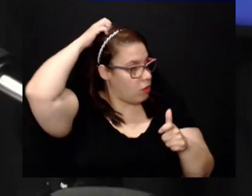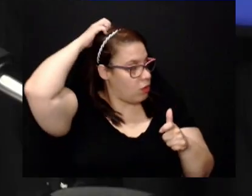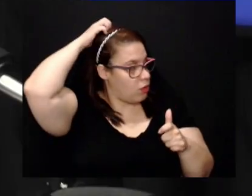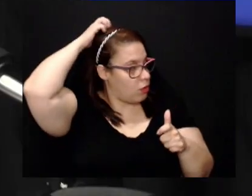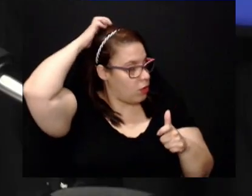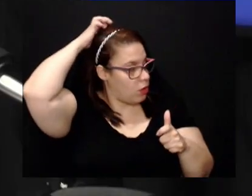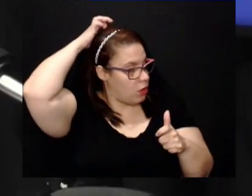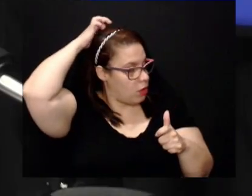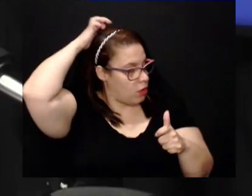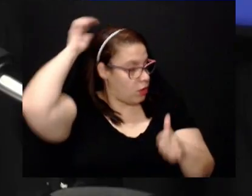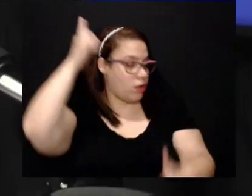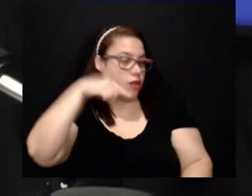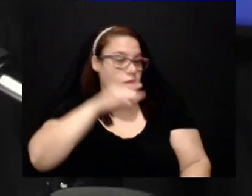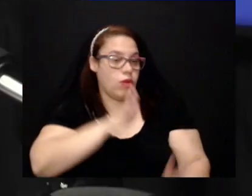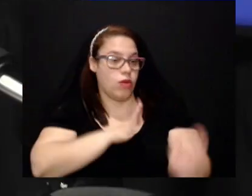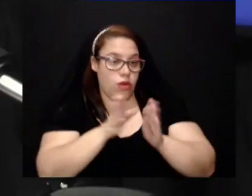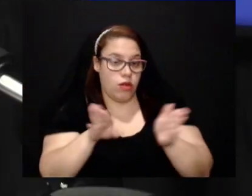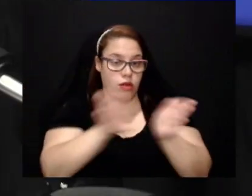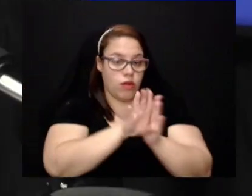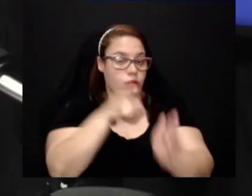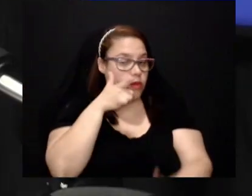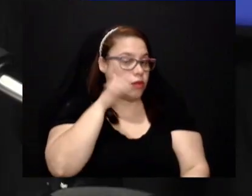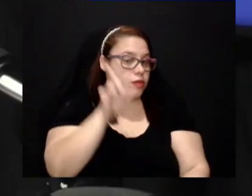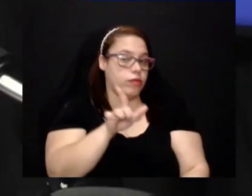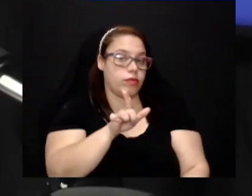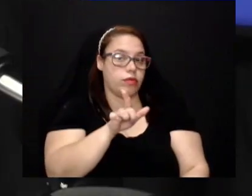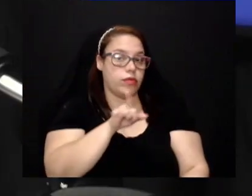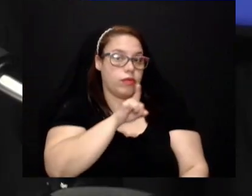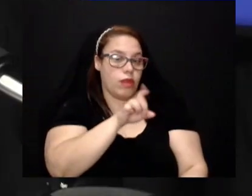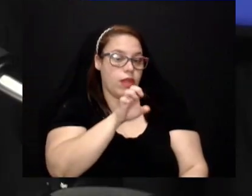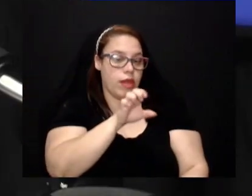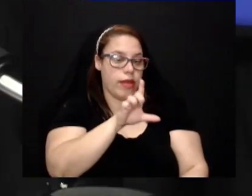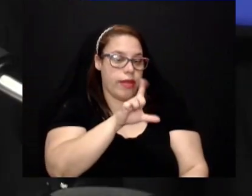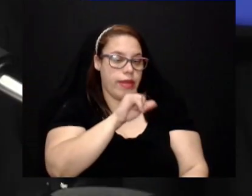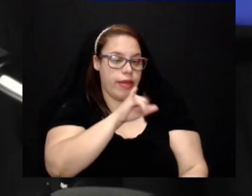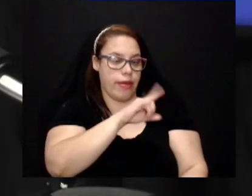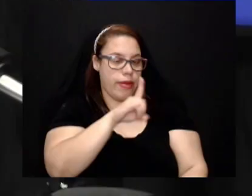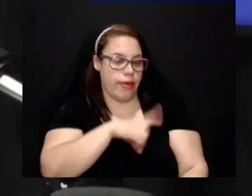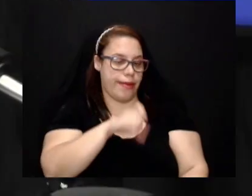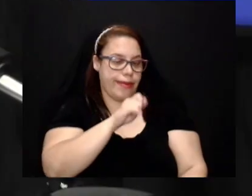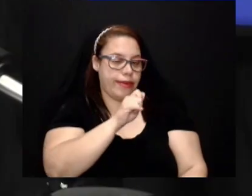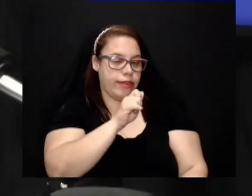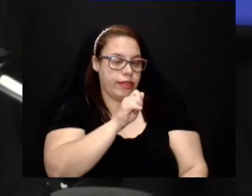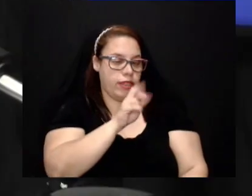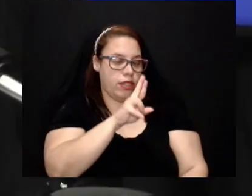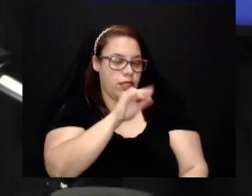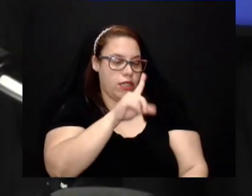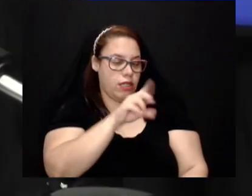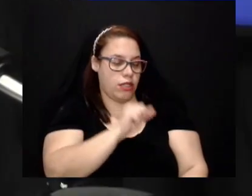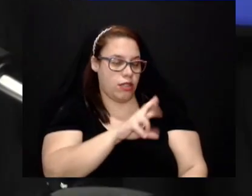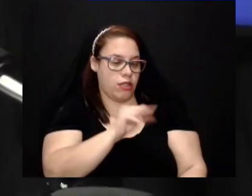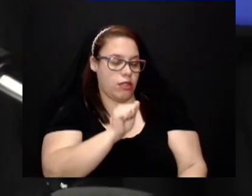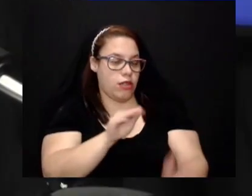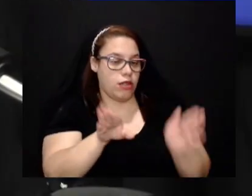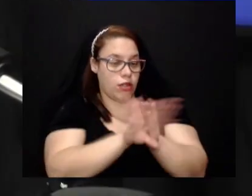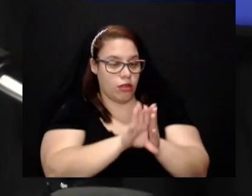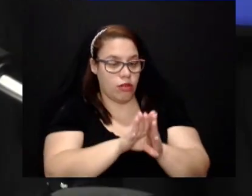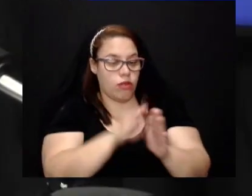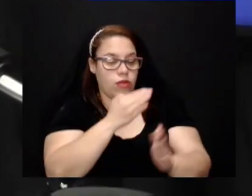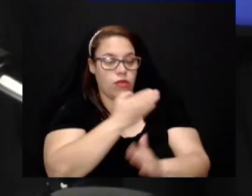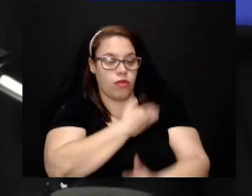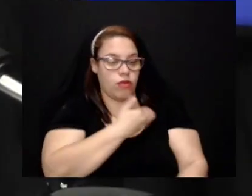nós acessamos. E aí, eu vou para você, Elisandra. Conta para nós como é que você chega no serviço público, como é que você